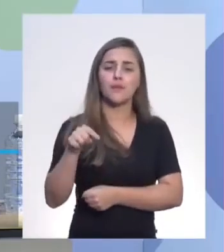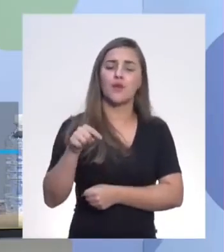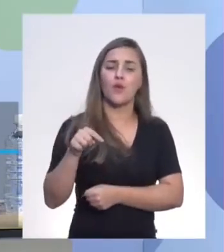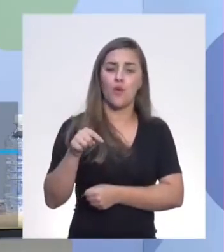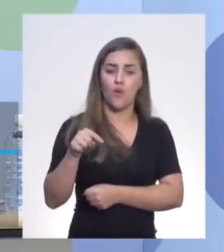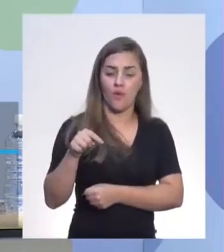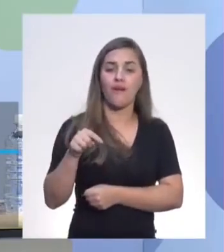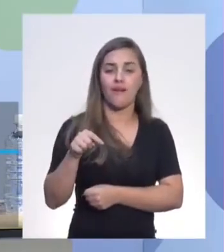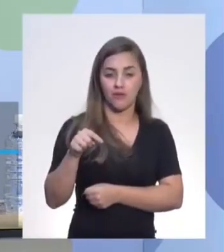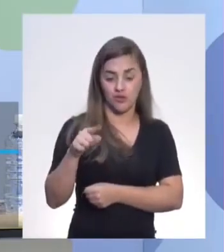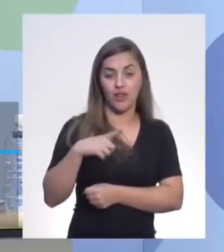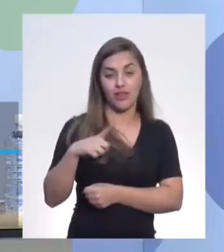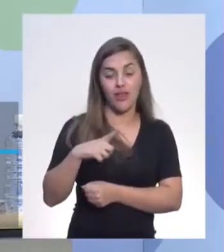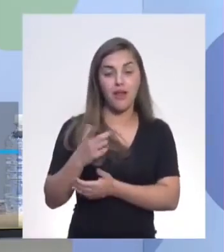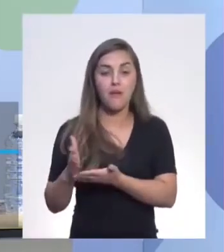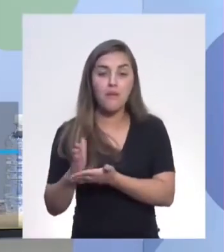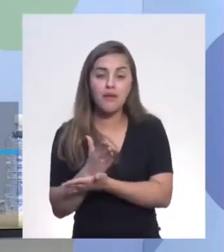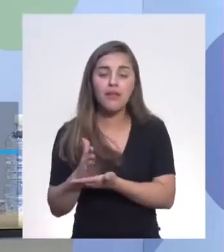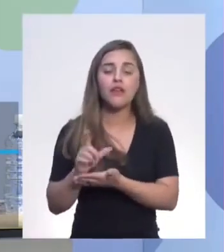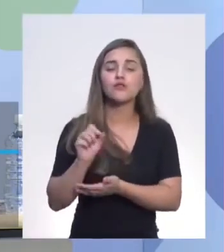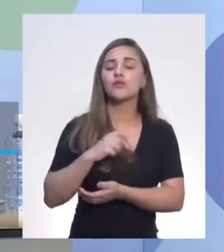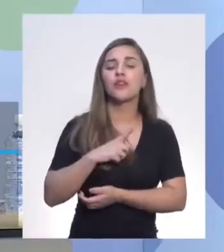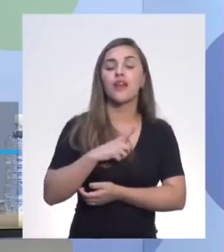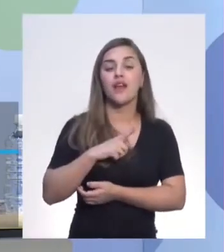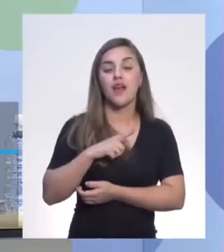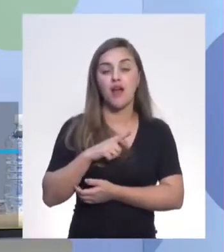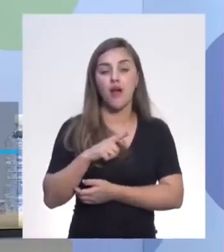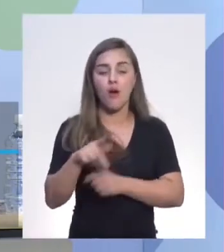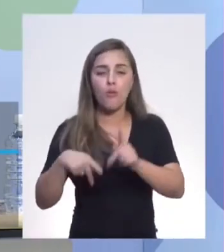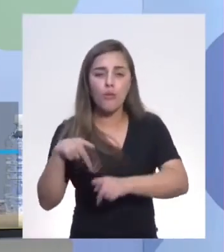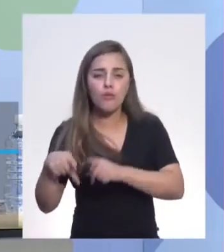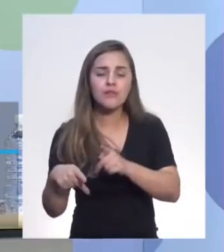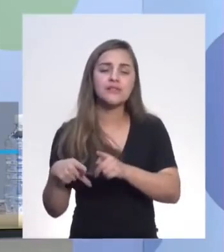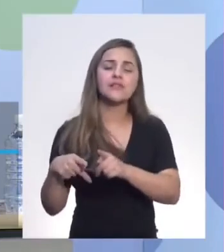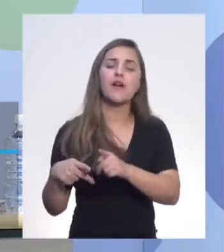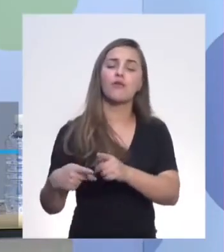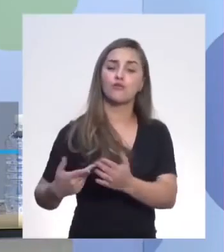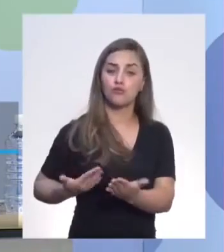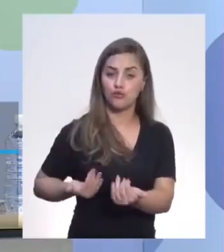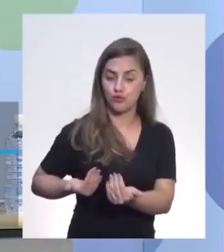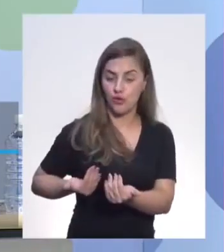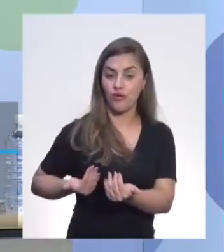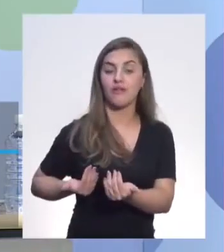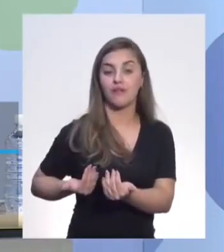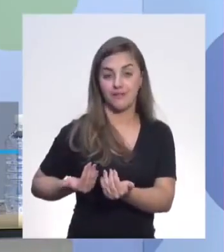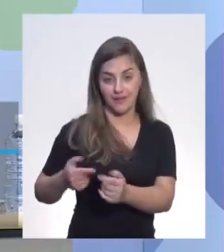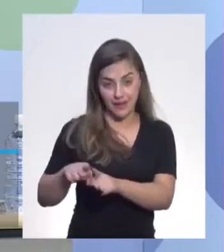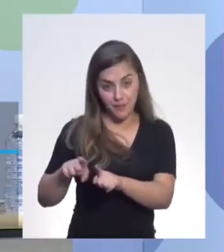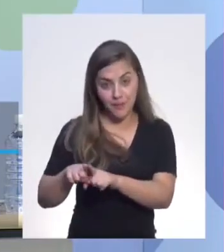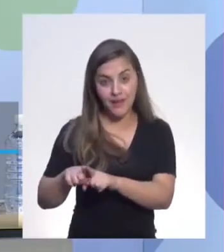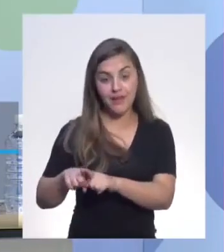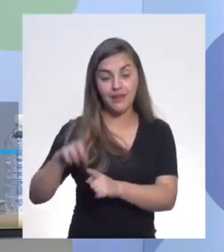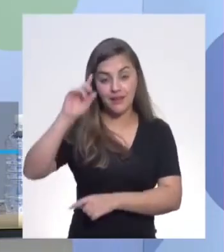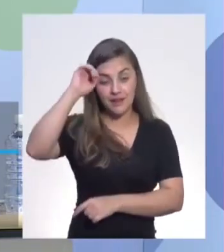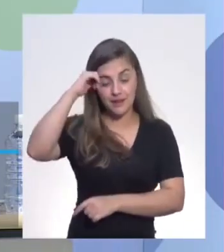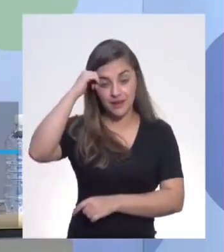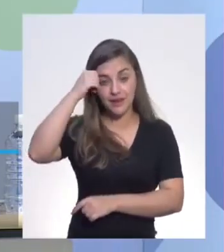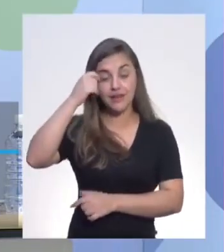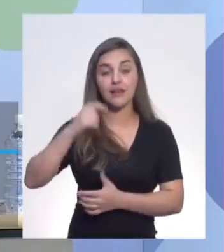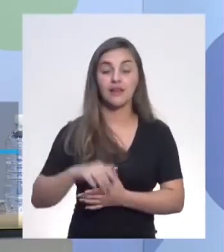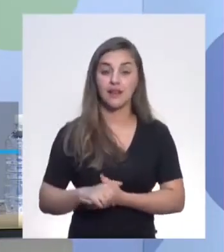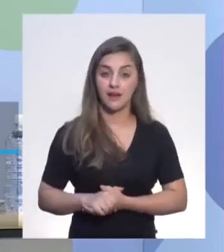é a população jovem e negra. Então, a população negra, por causa dessa história de escravidão, por causa